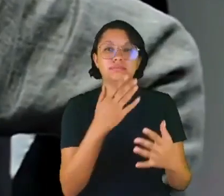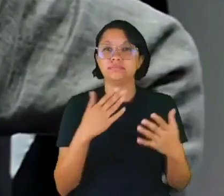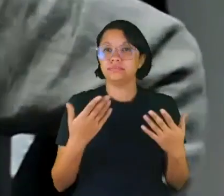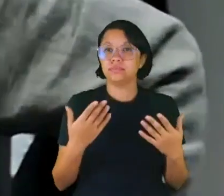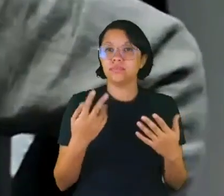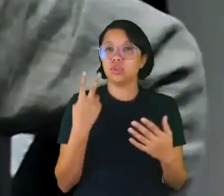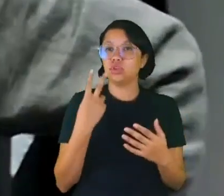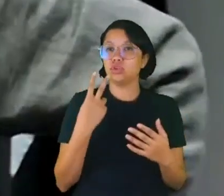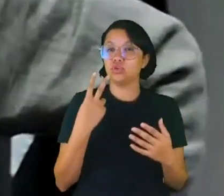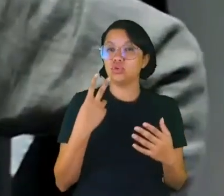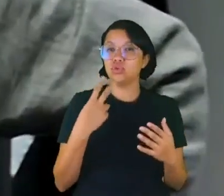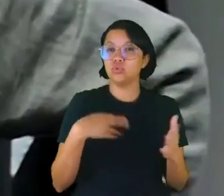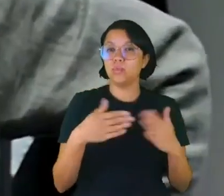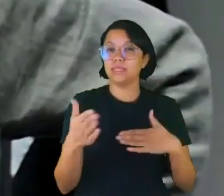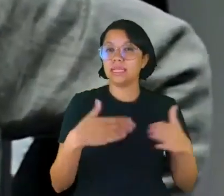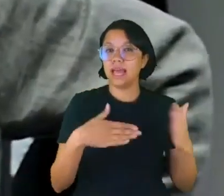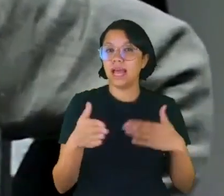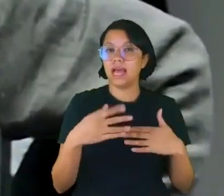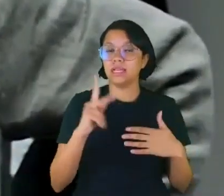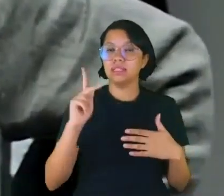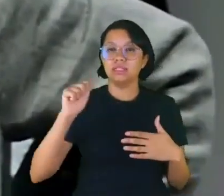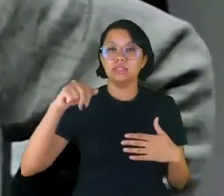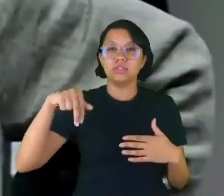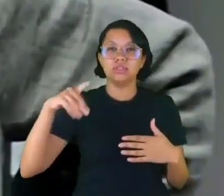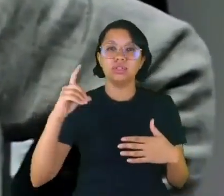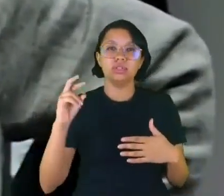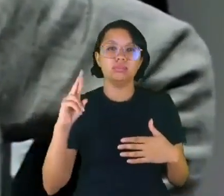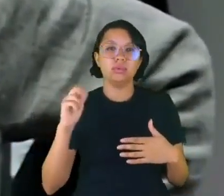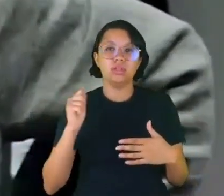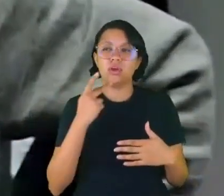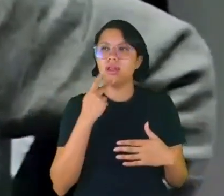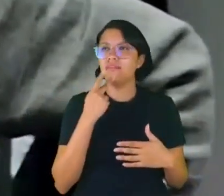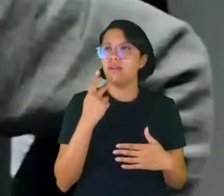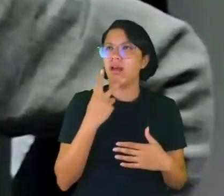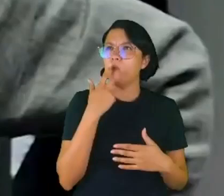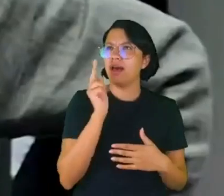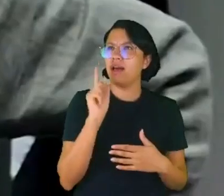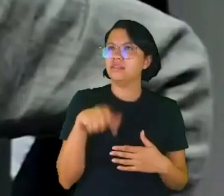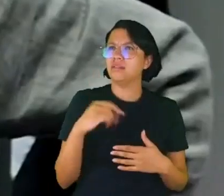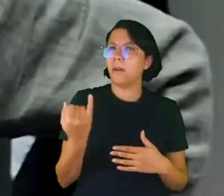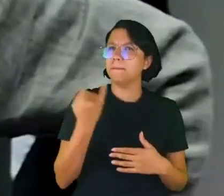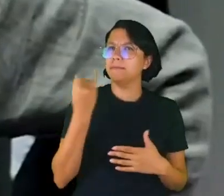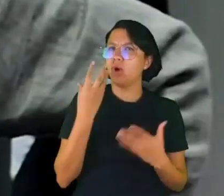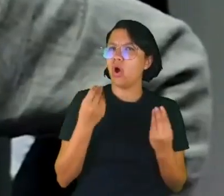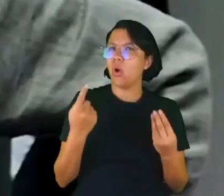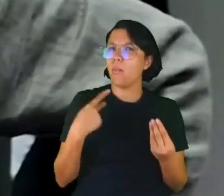as duas caixas de Pandora que ele fala, parece que são coisas que realmente são